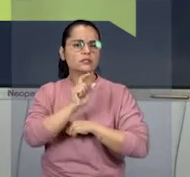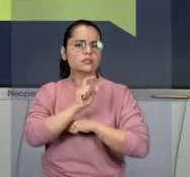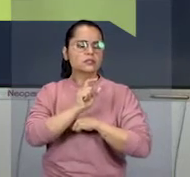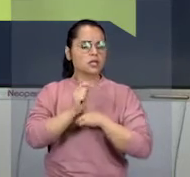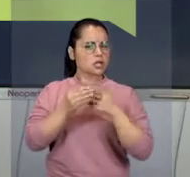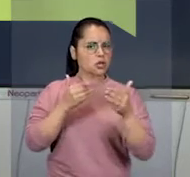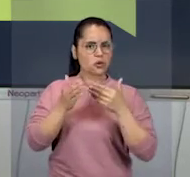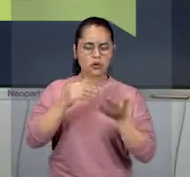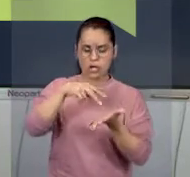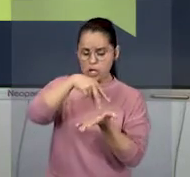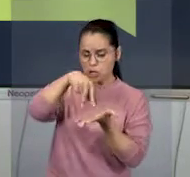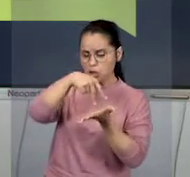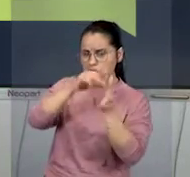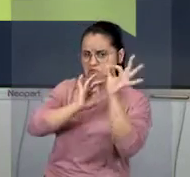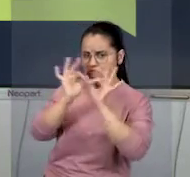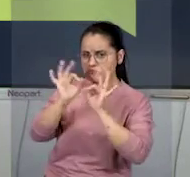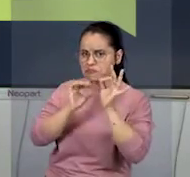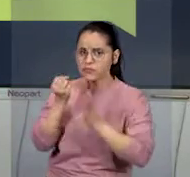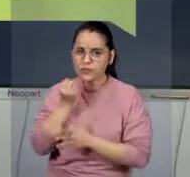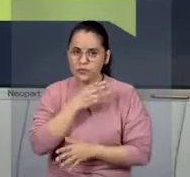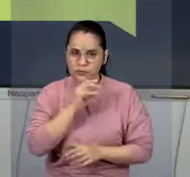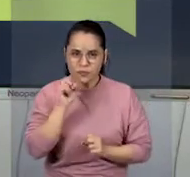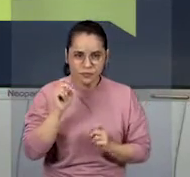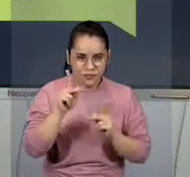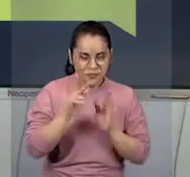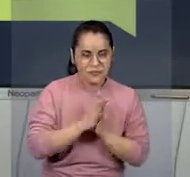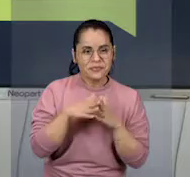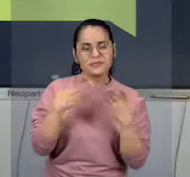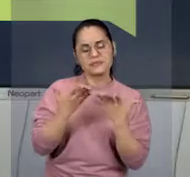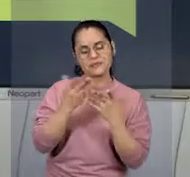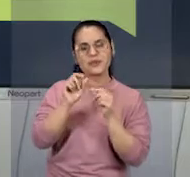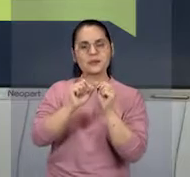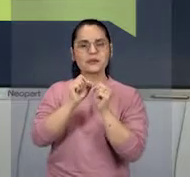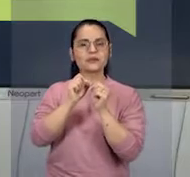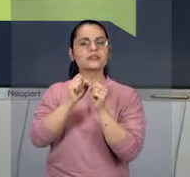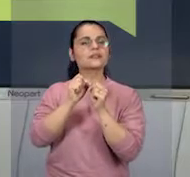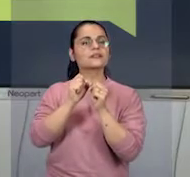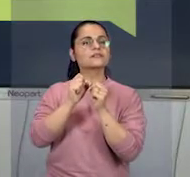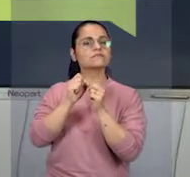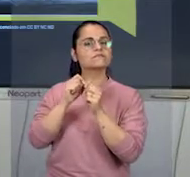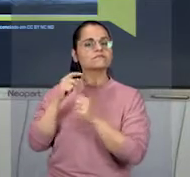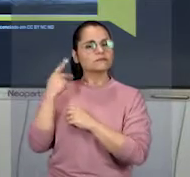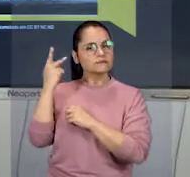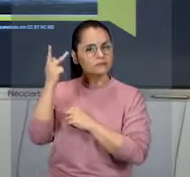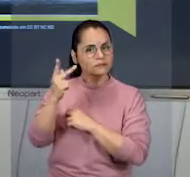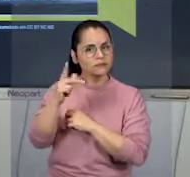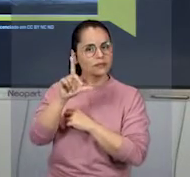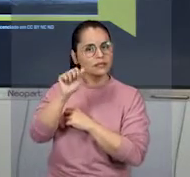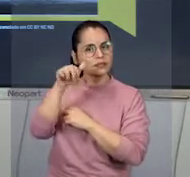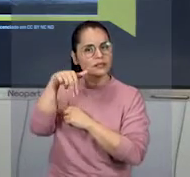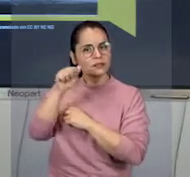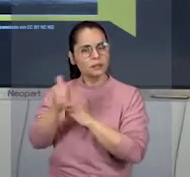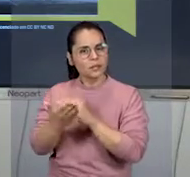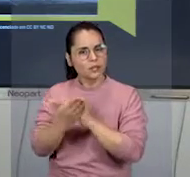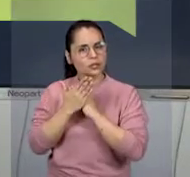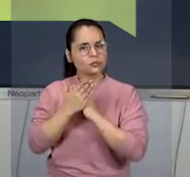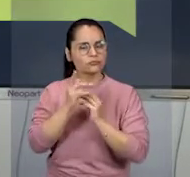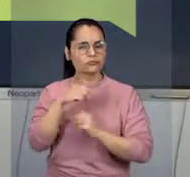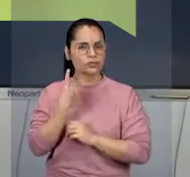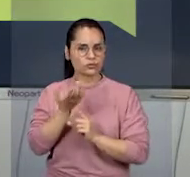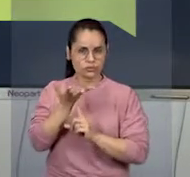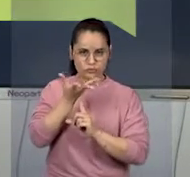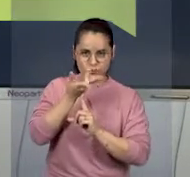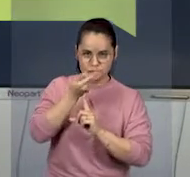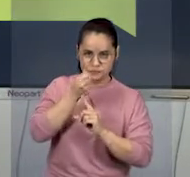qualquer coreografia contemporânea. Então esse é o grande legado de Laban, a sua grande contribuição para a